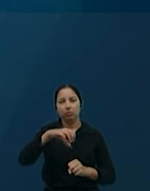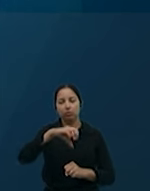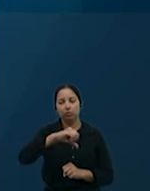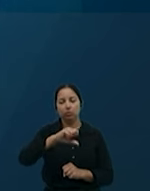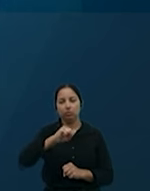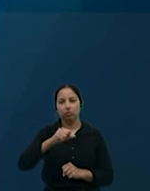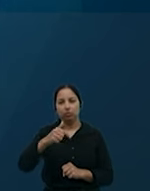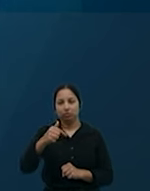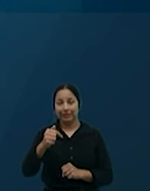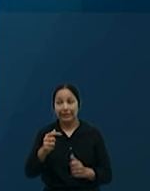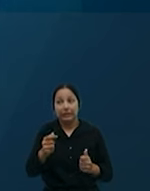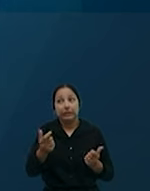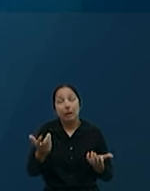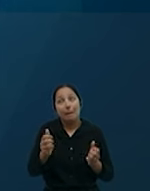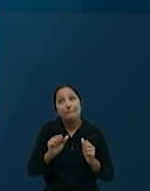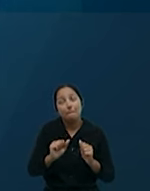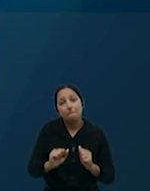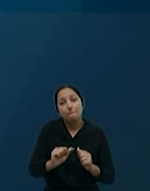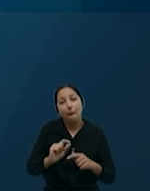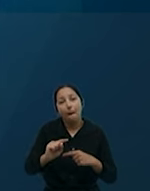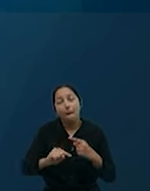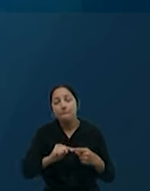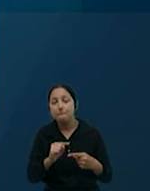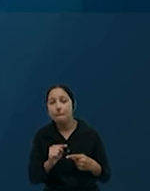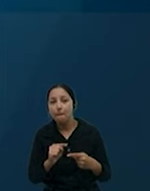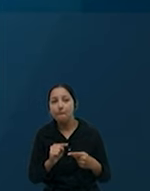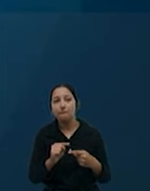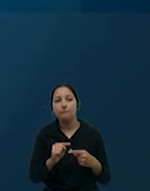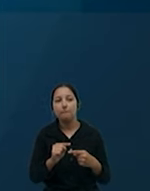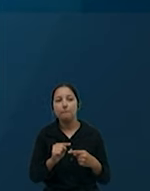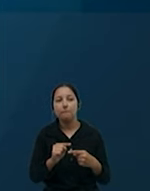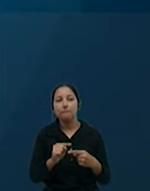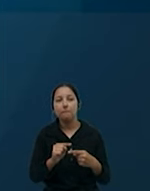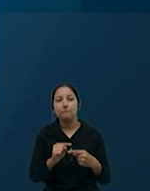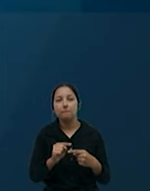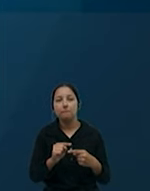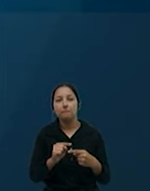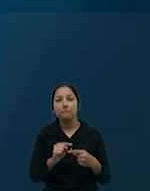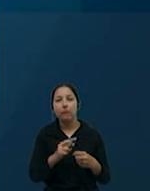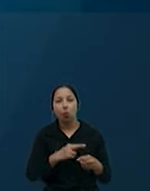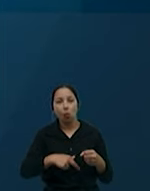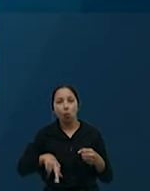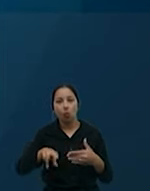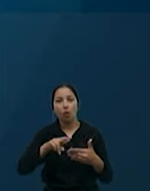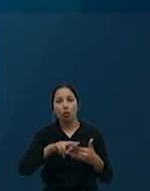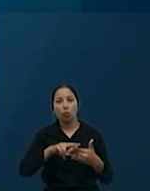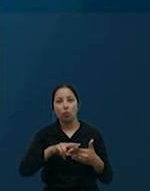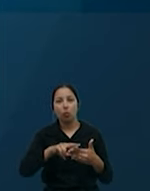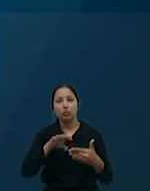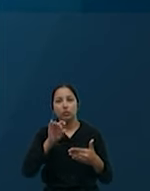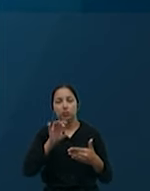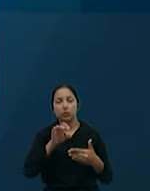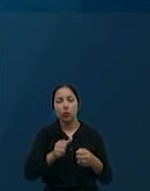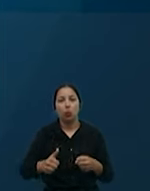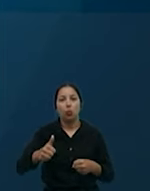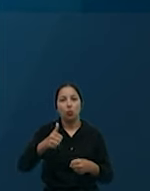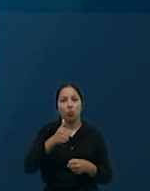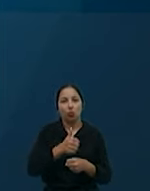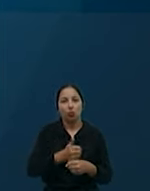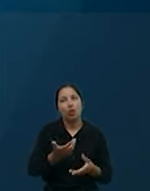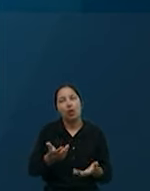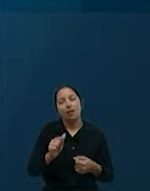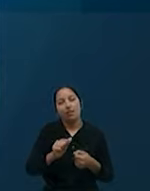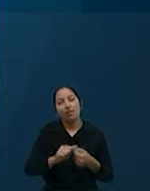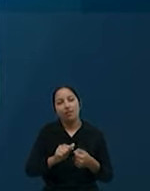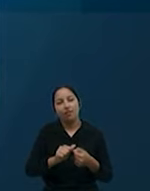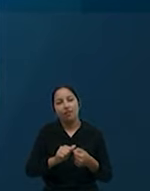a possibilidade da interposição do especial extraordinário, ele assim o fez, tendo em mira